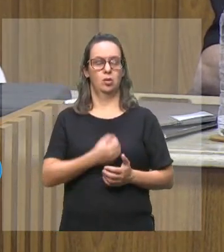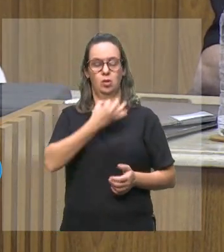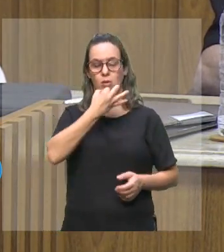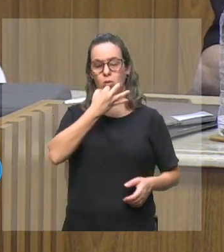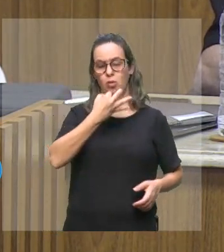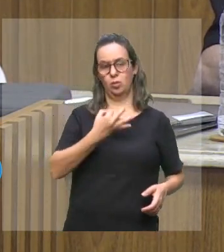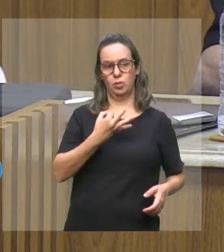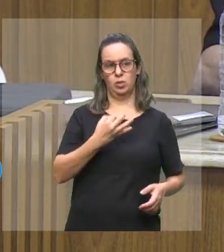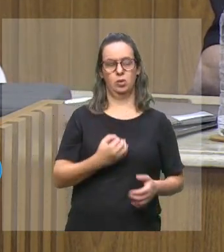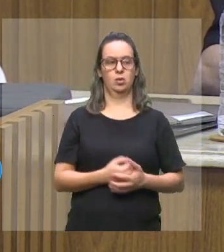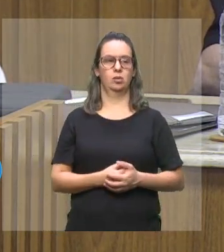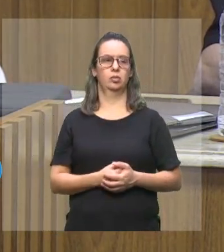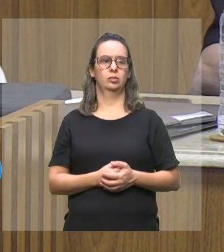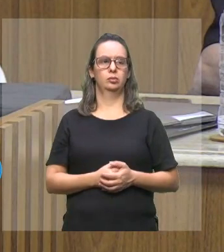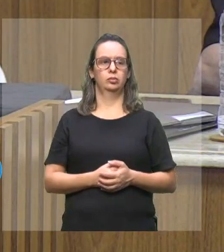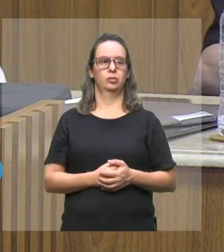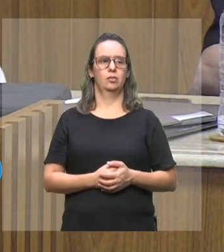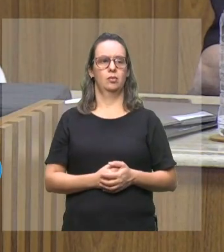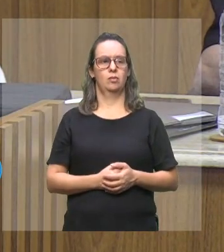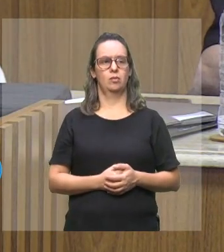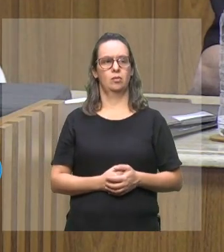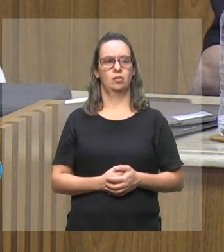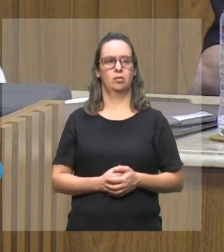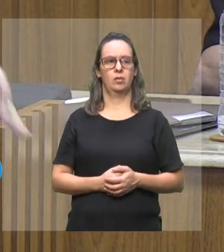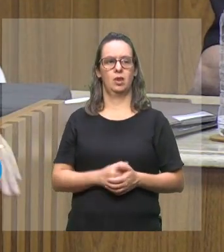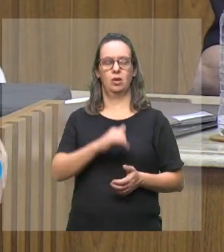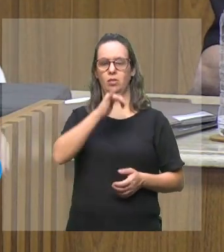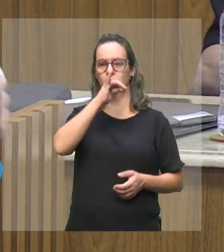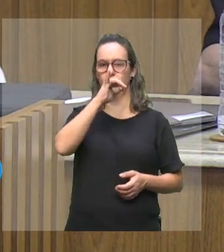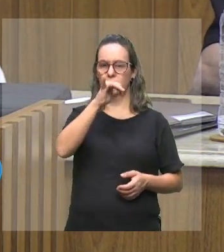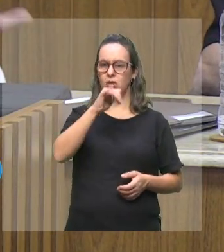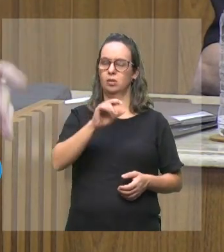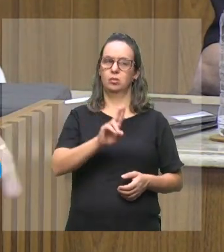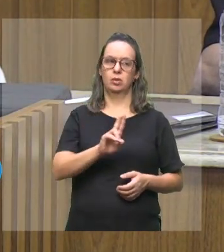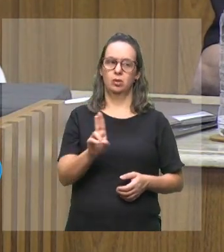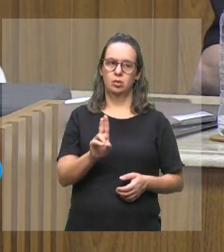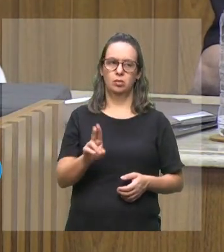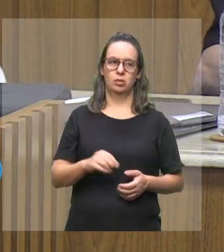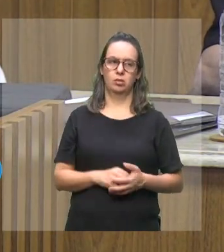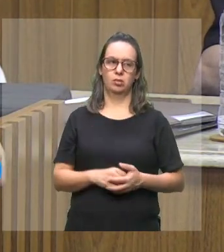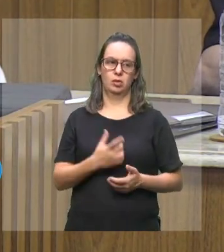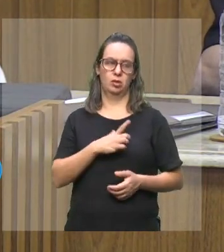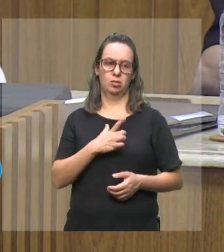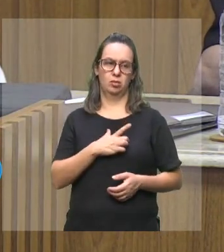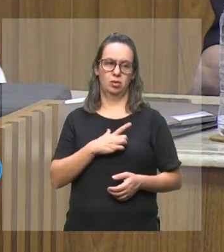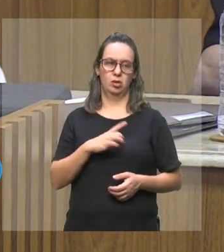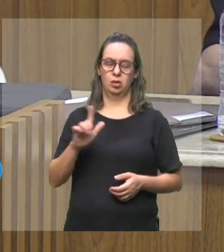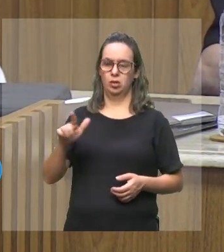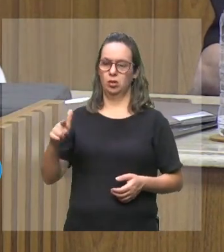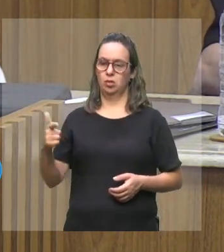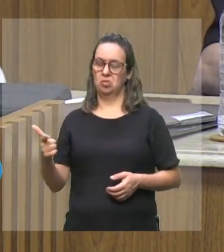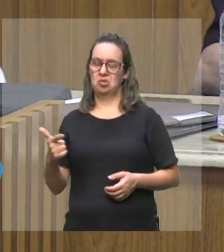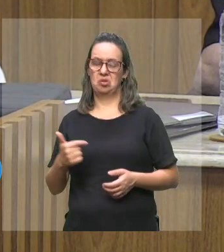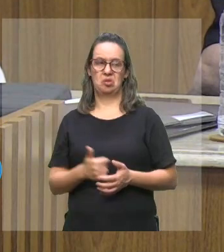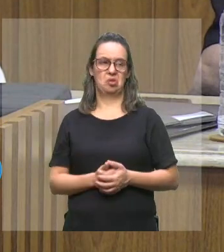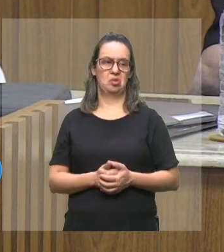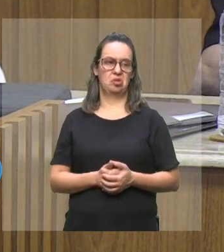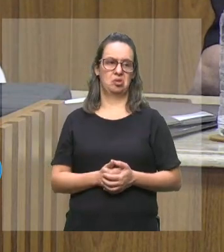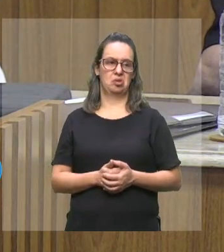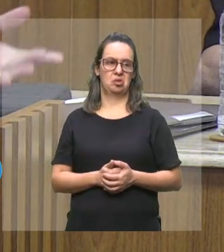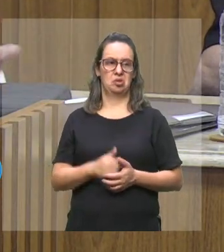de citar aqui, nominar como ouvintes, para que não haja dupla interpretação ou uma